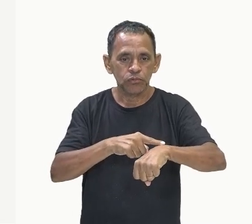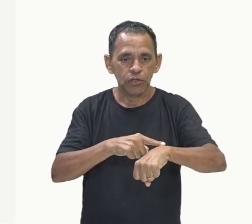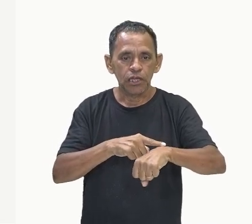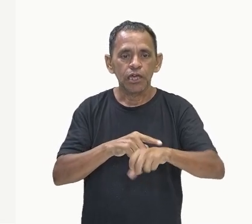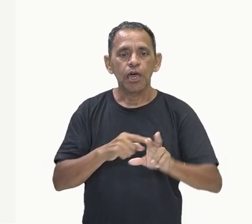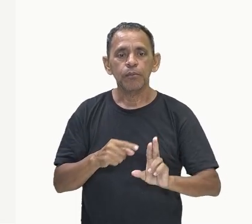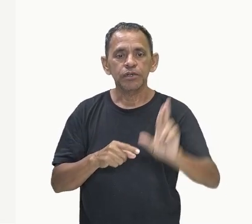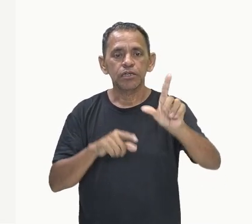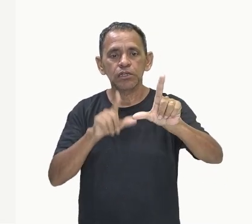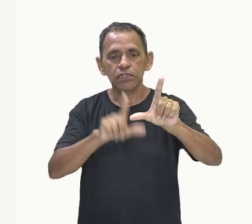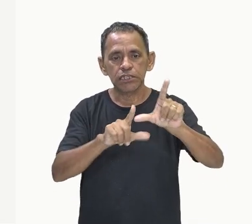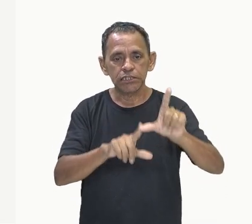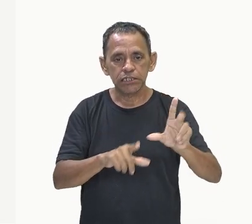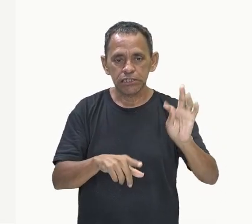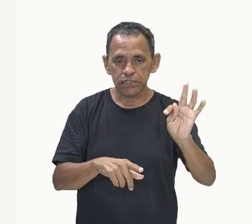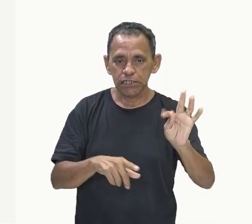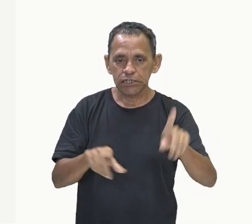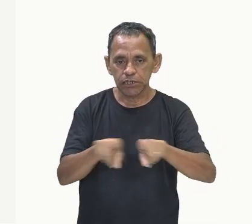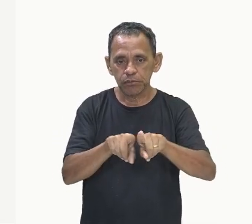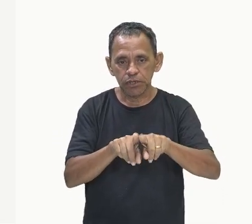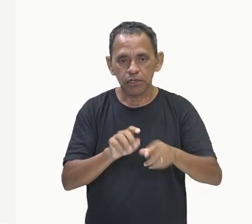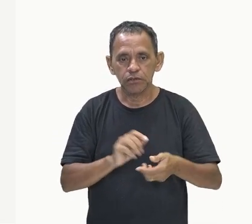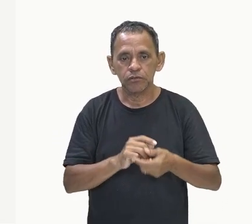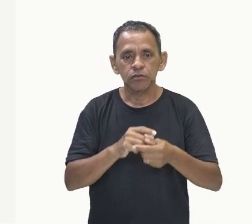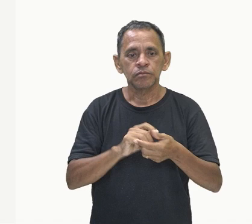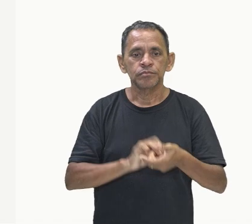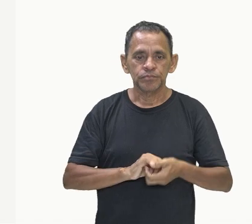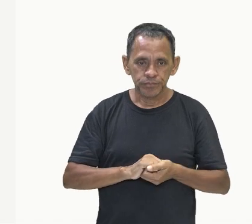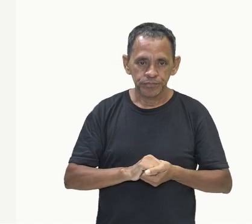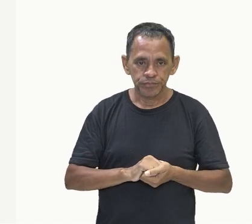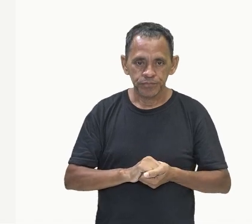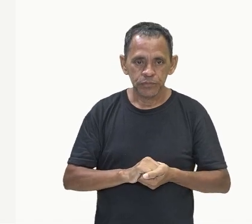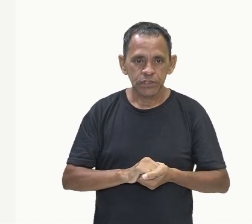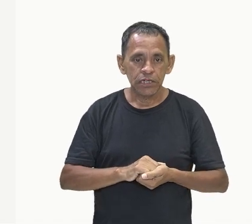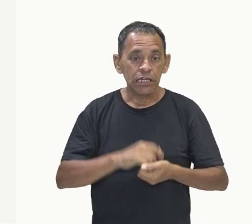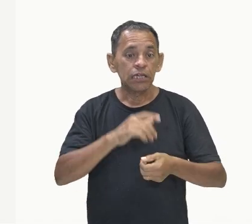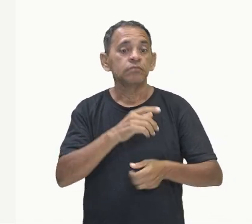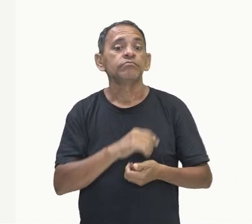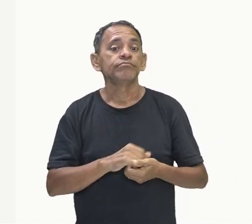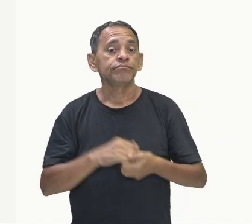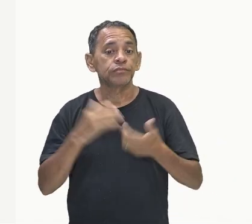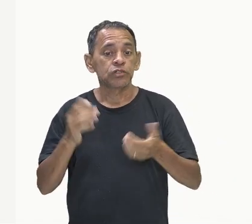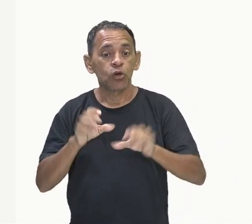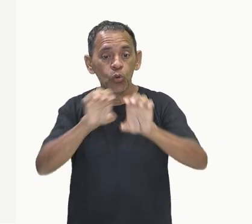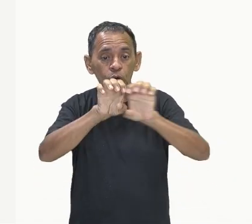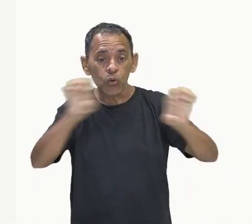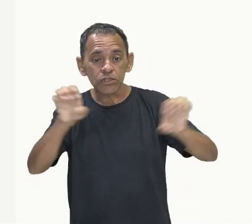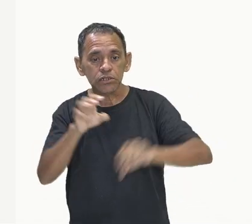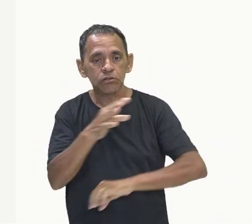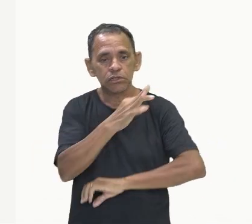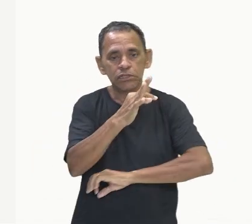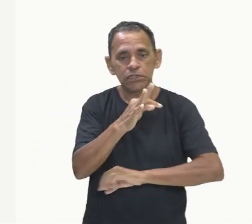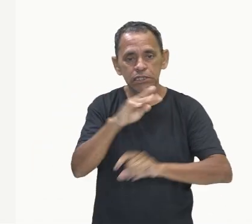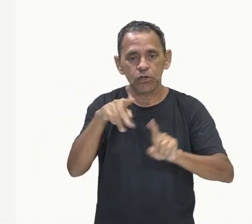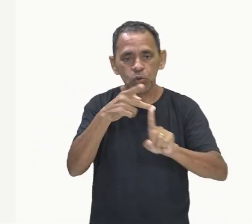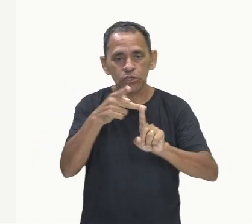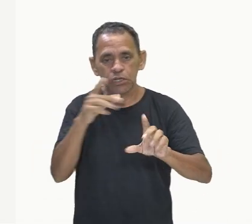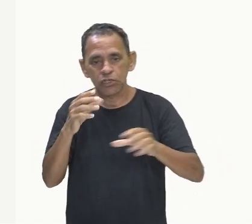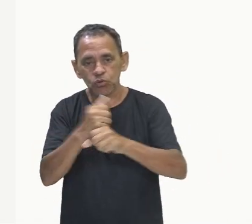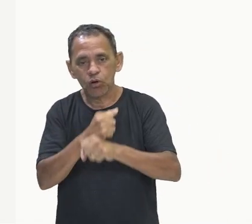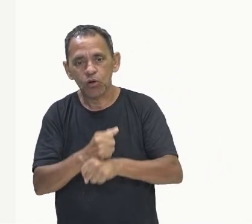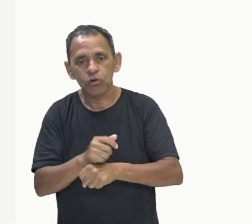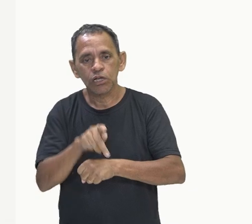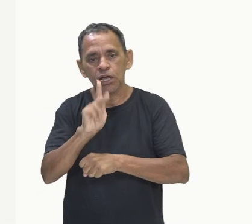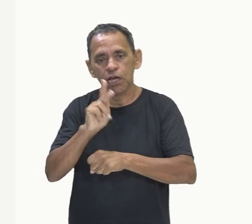uma constante vezes o cubo da distância média até o Sol. É a nossa terceira lei